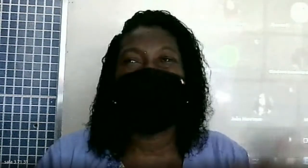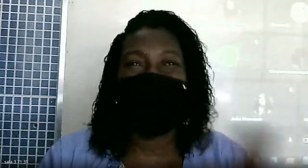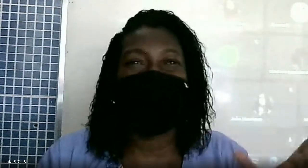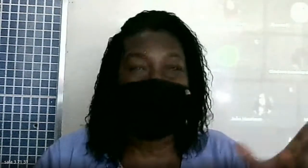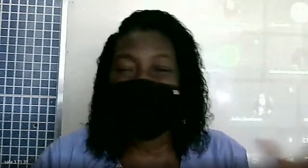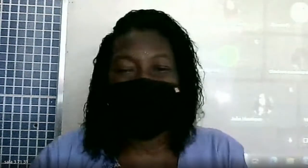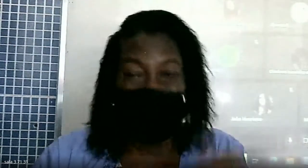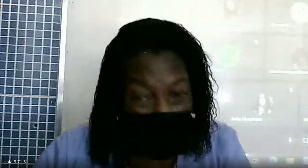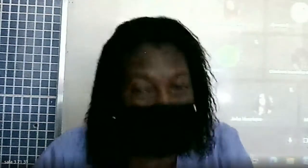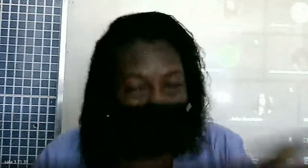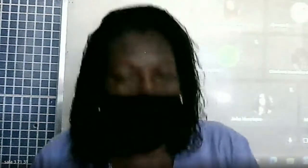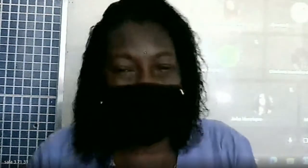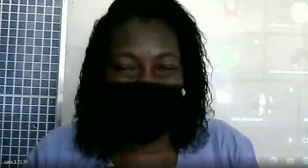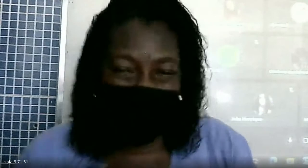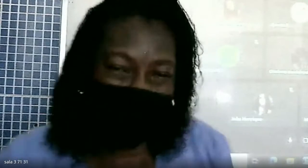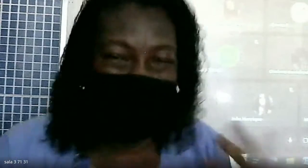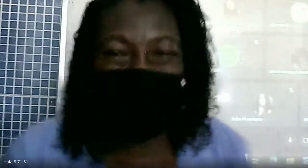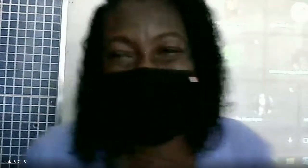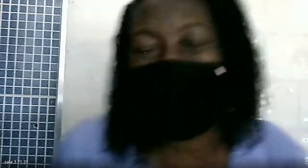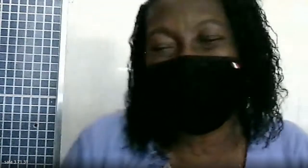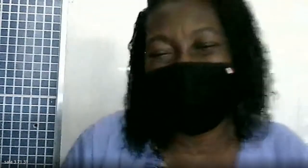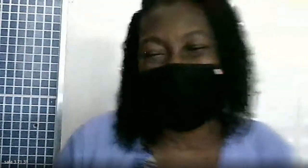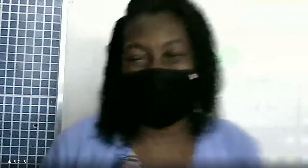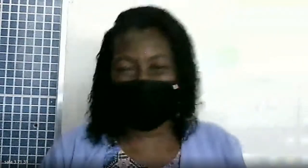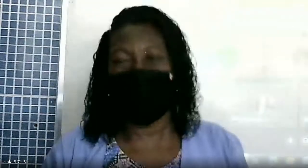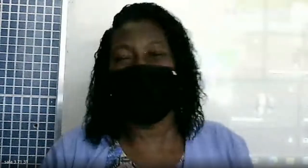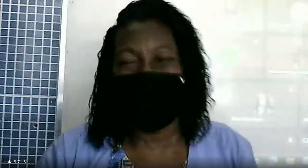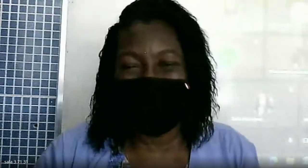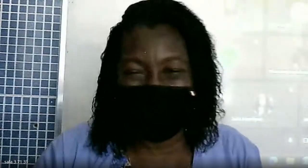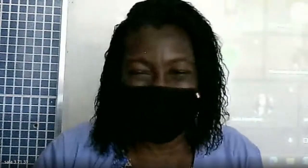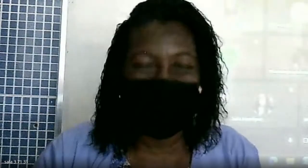preparado para ele ver ele dançar, porque ele arrasa, né? Ele quis dizer isso, né?